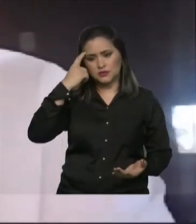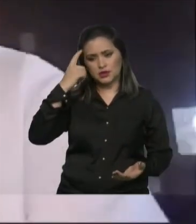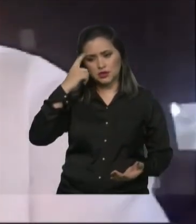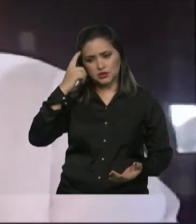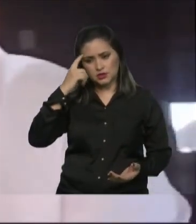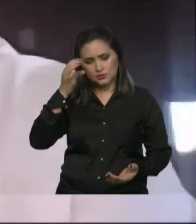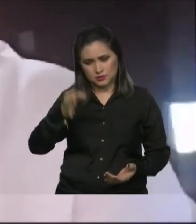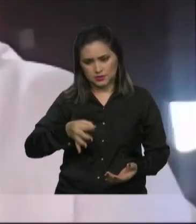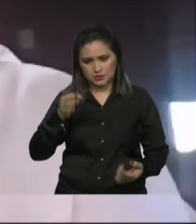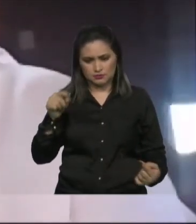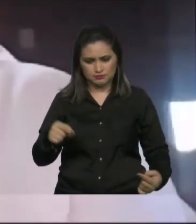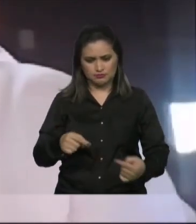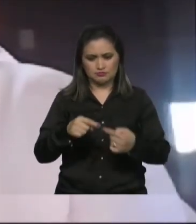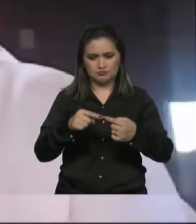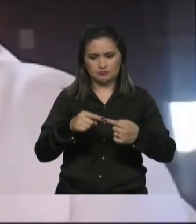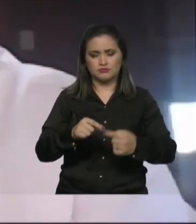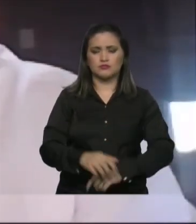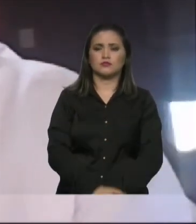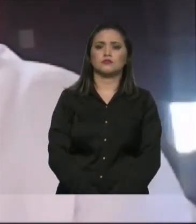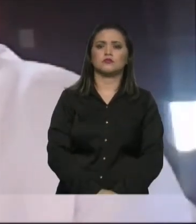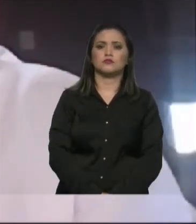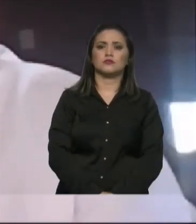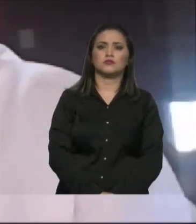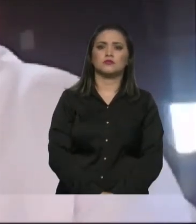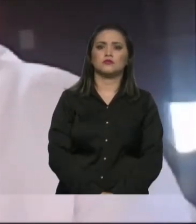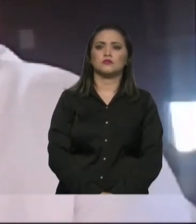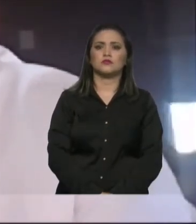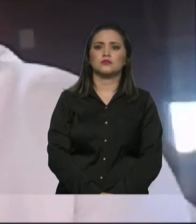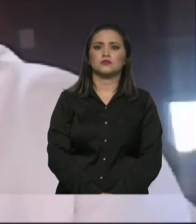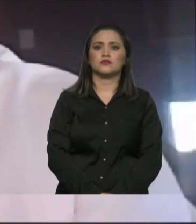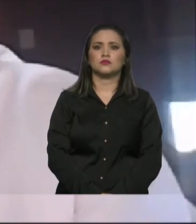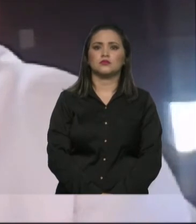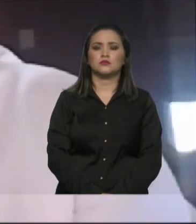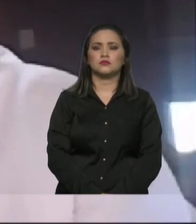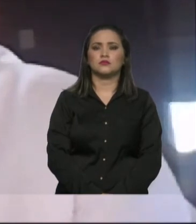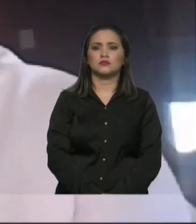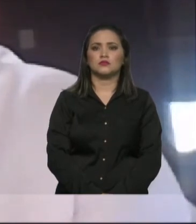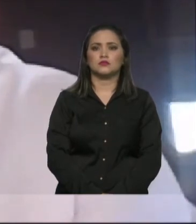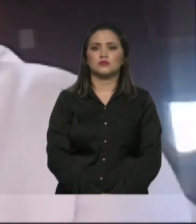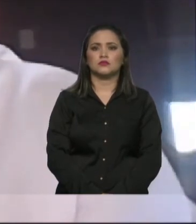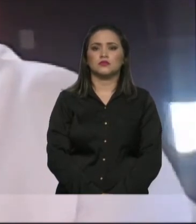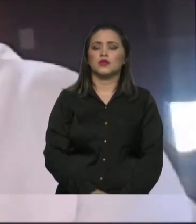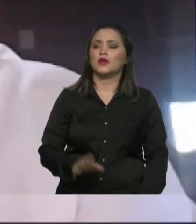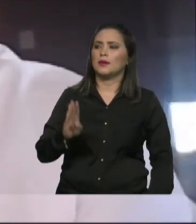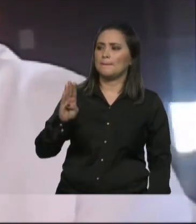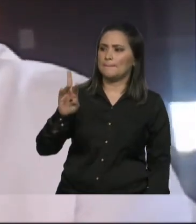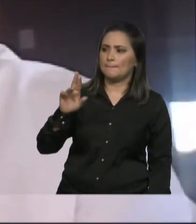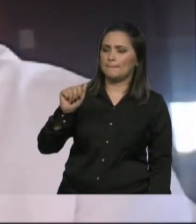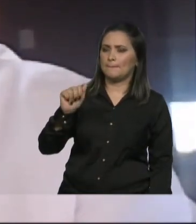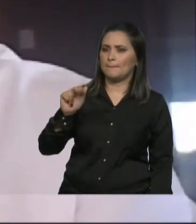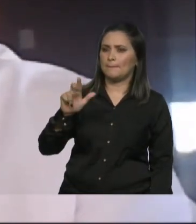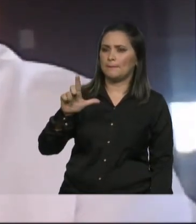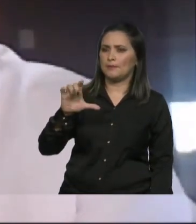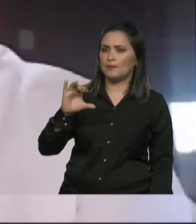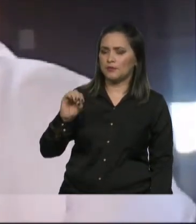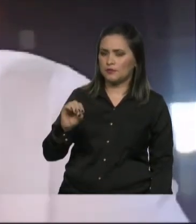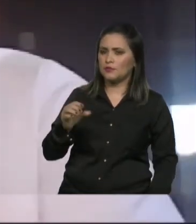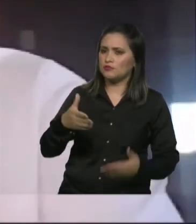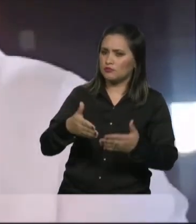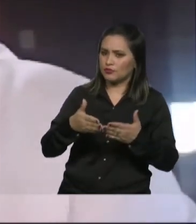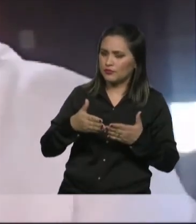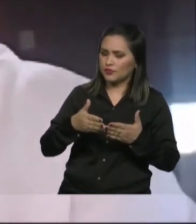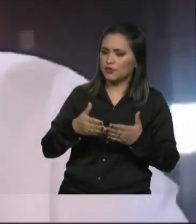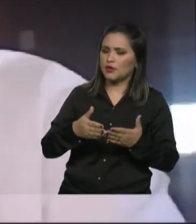Estaria corretíssimo se não tivesse sido apreciado o veto. Não, encaminha para o deputado César, por gentileza, a ata